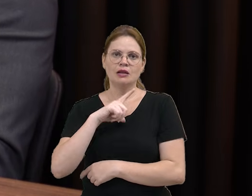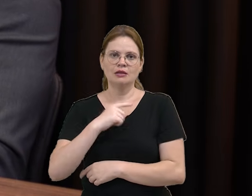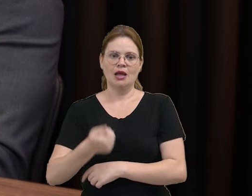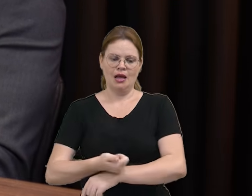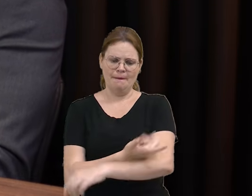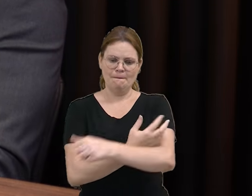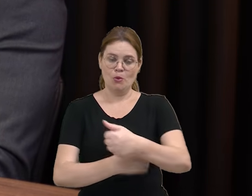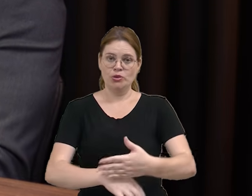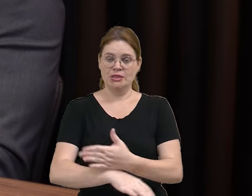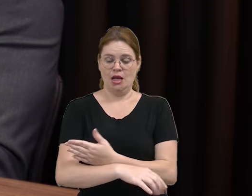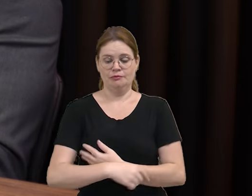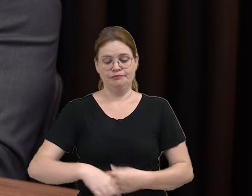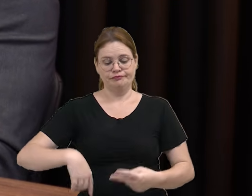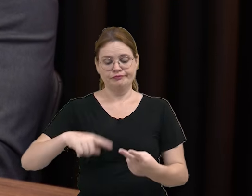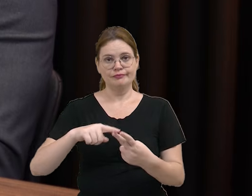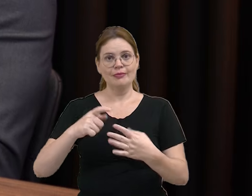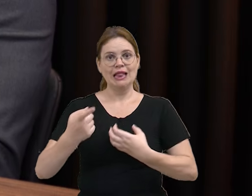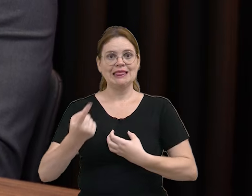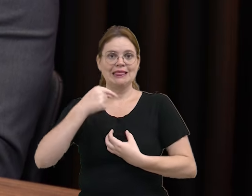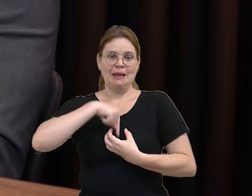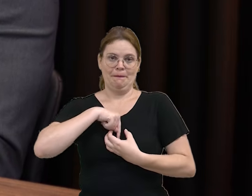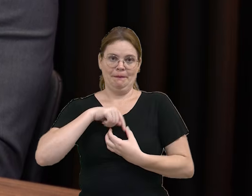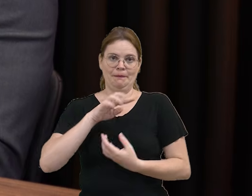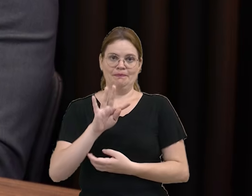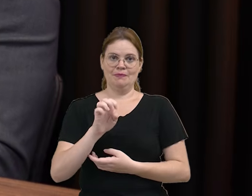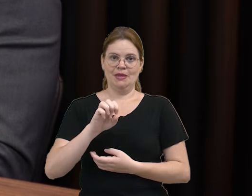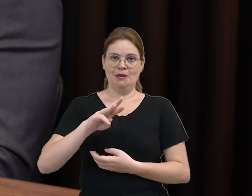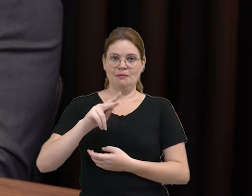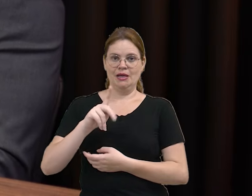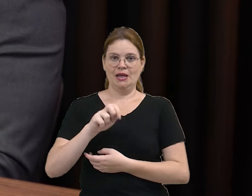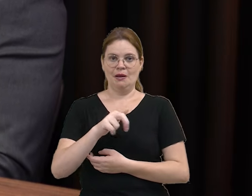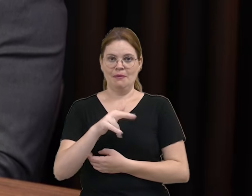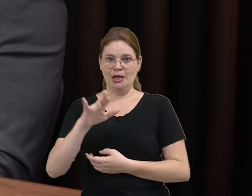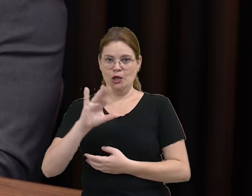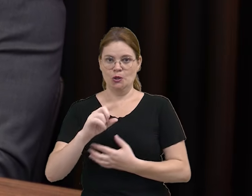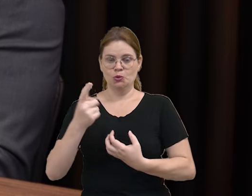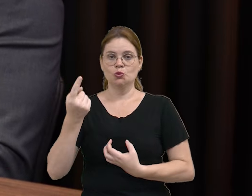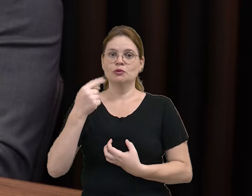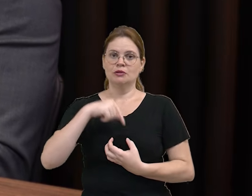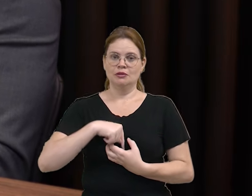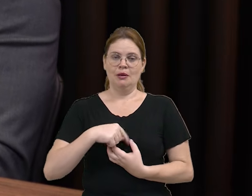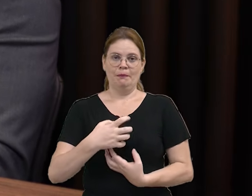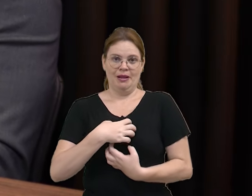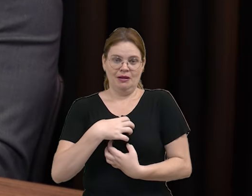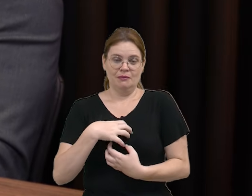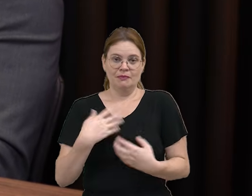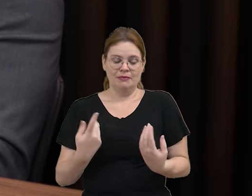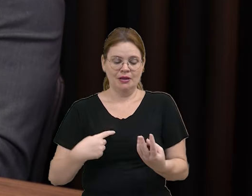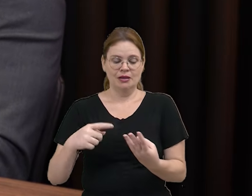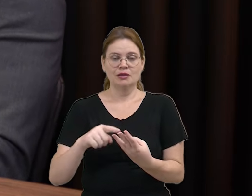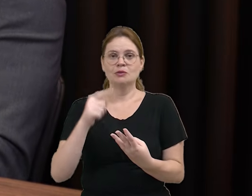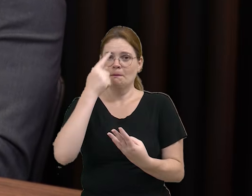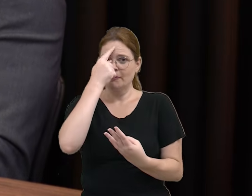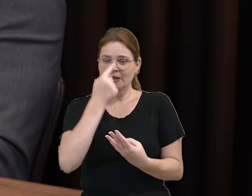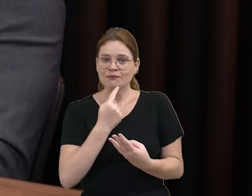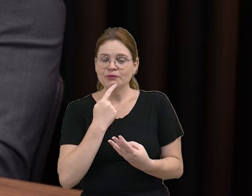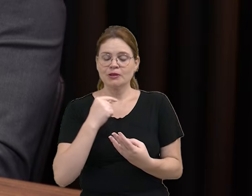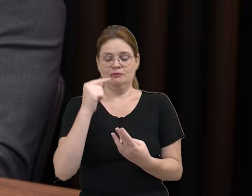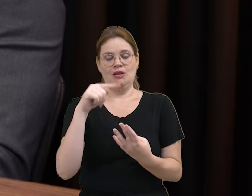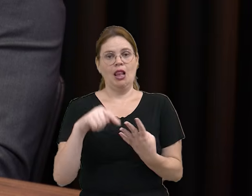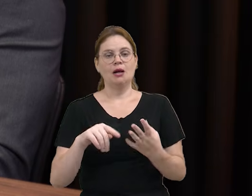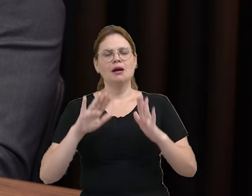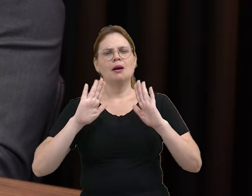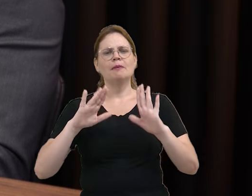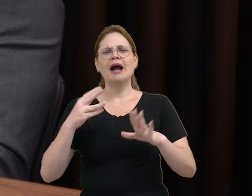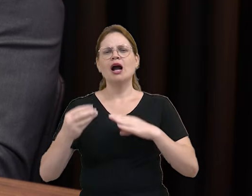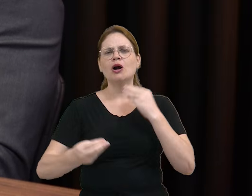temperamentos, passando pela neurociência, trazendo um viés mais de como a